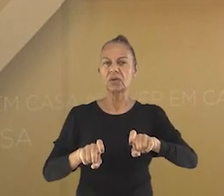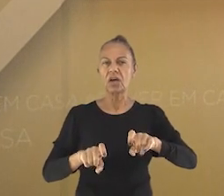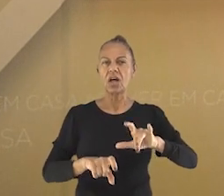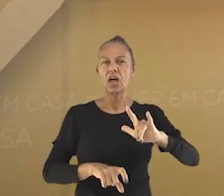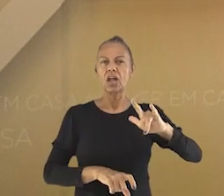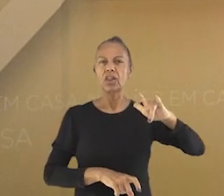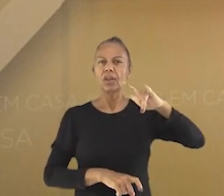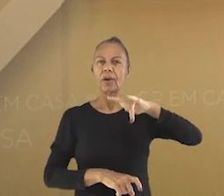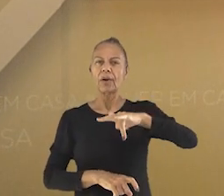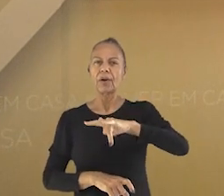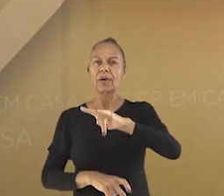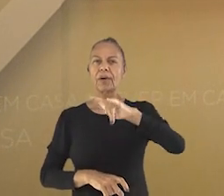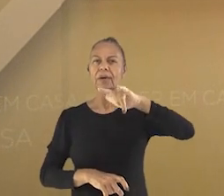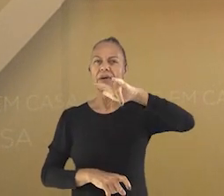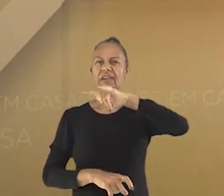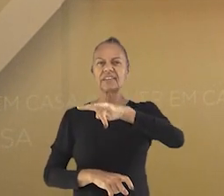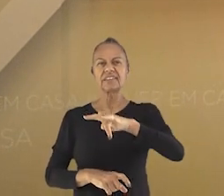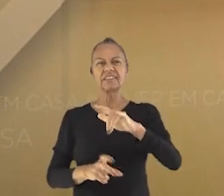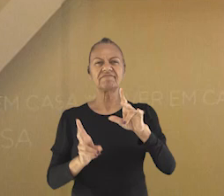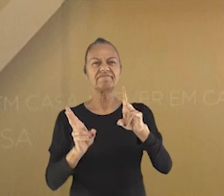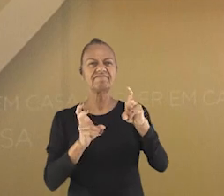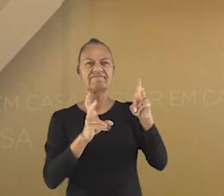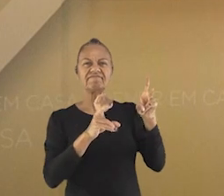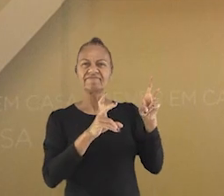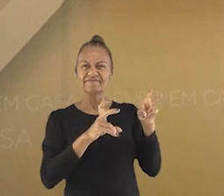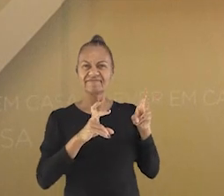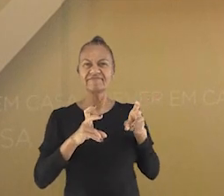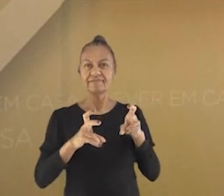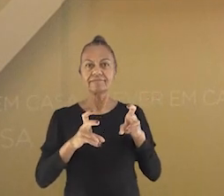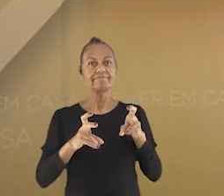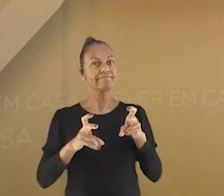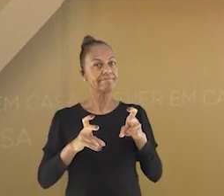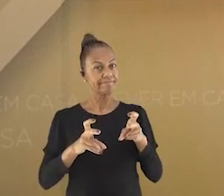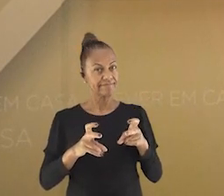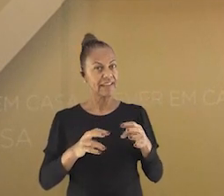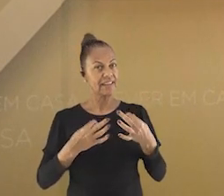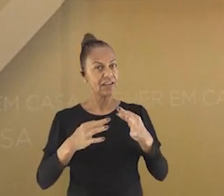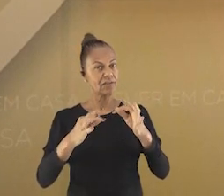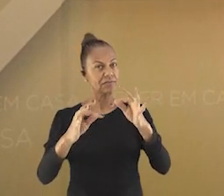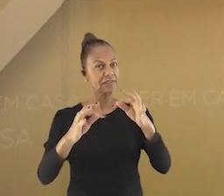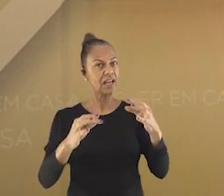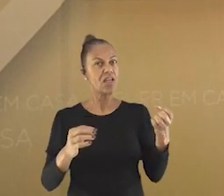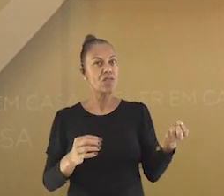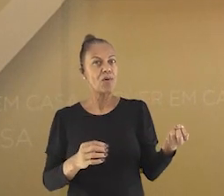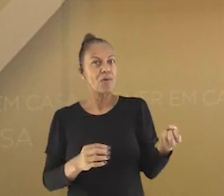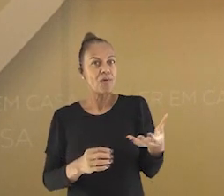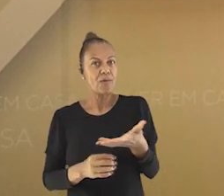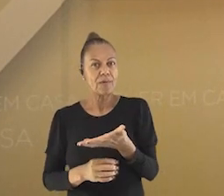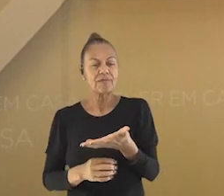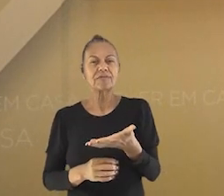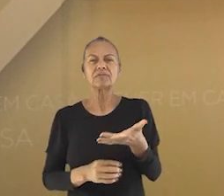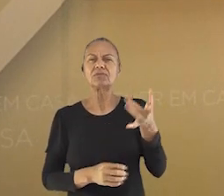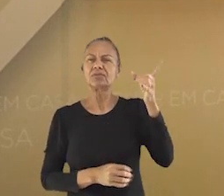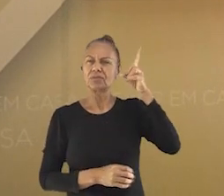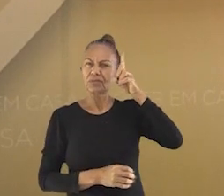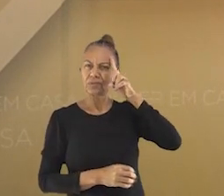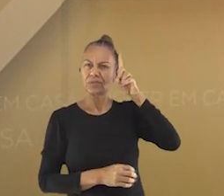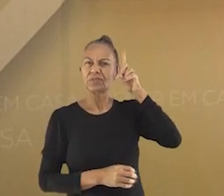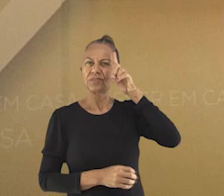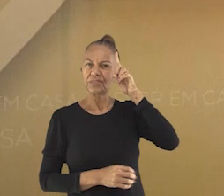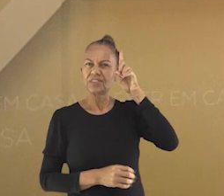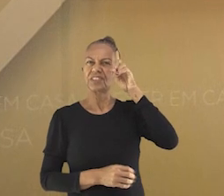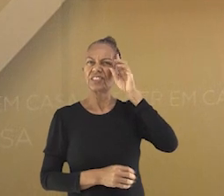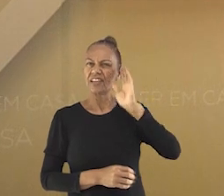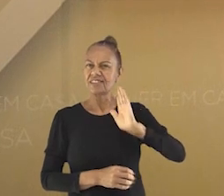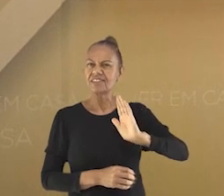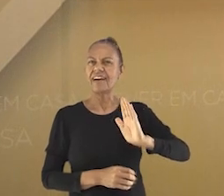drone. Isso é algo super atual. A tecnologia está no nosso cotidiano há muito